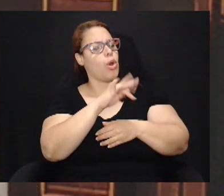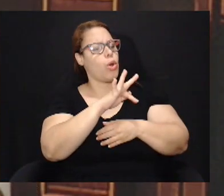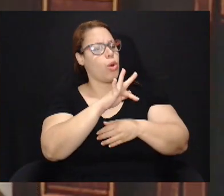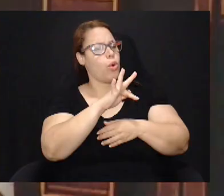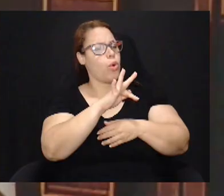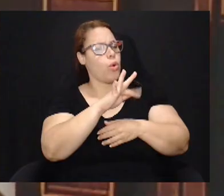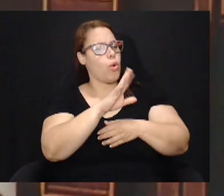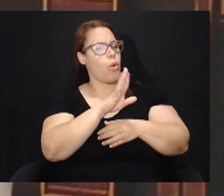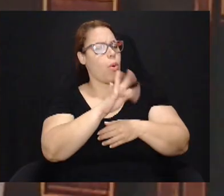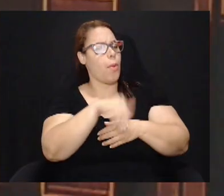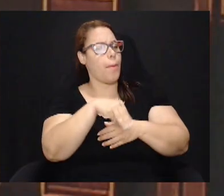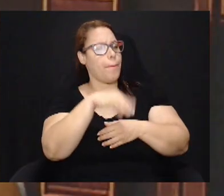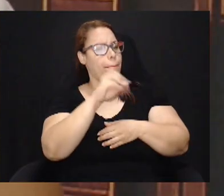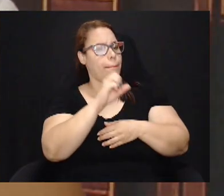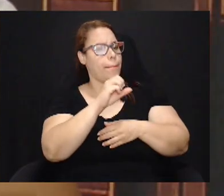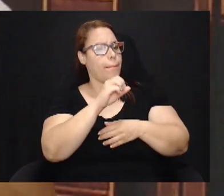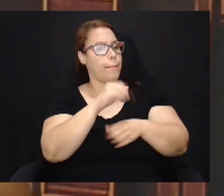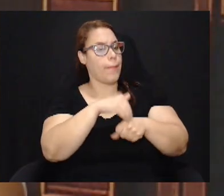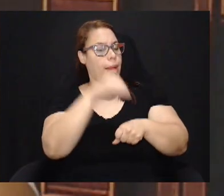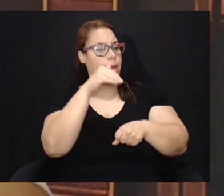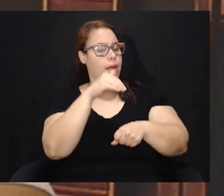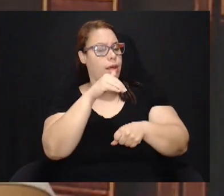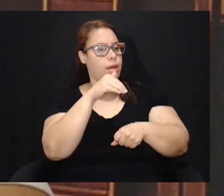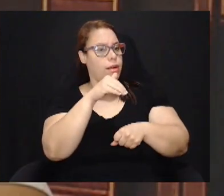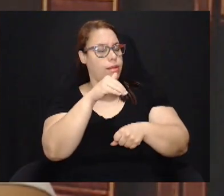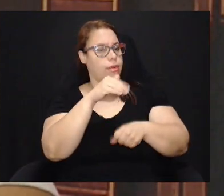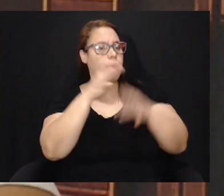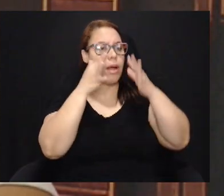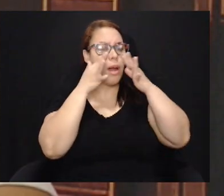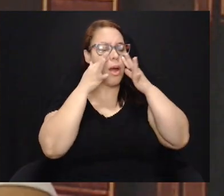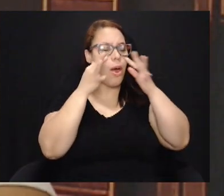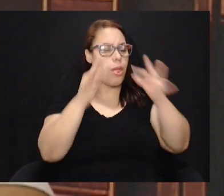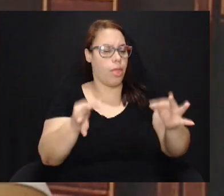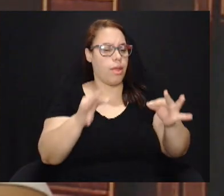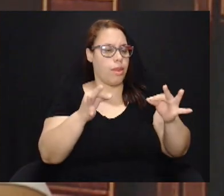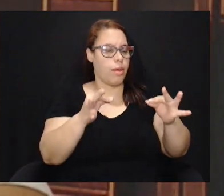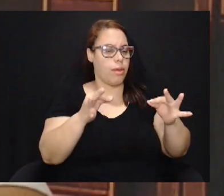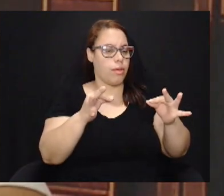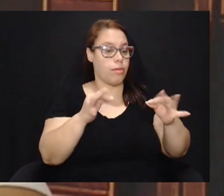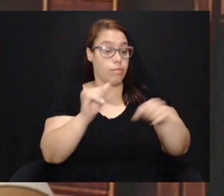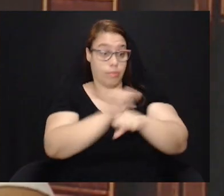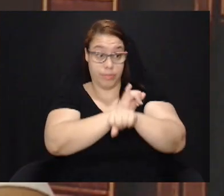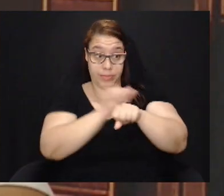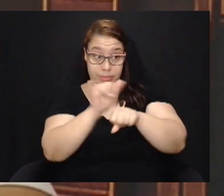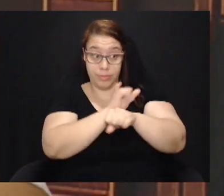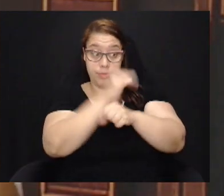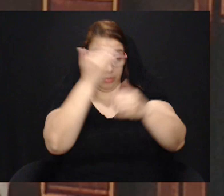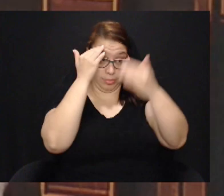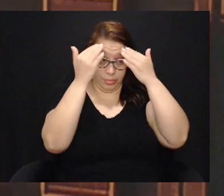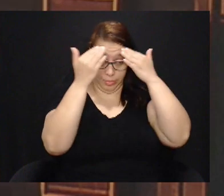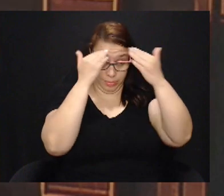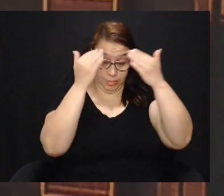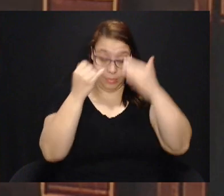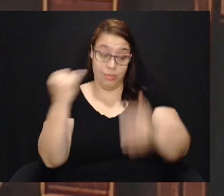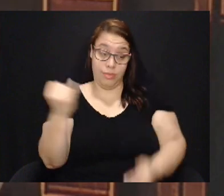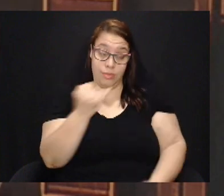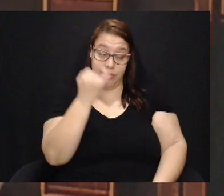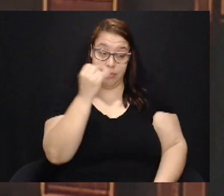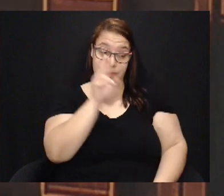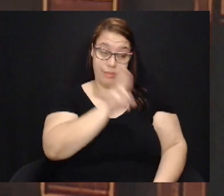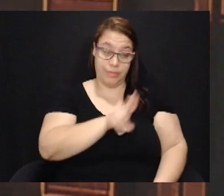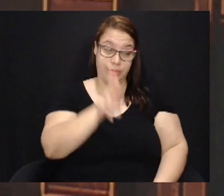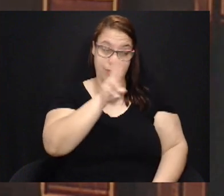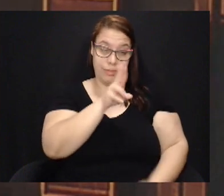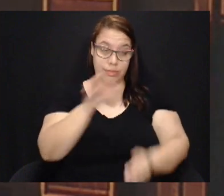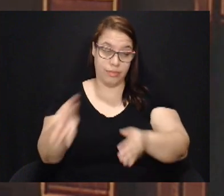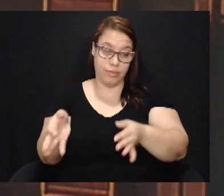vem de Mindfulness. Mindfulness é atenção plena, uma das estratégias que muitos psicólogos usam para trazer a pessoa com ansiedade